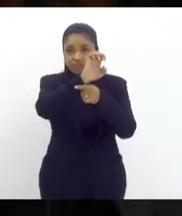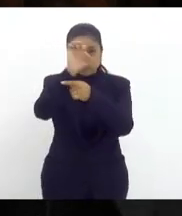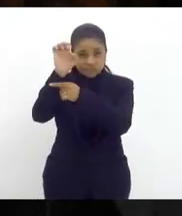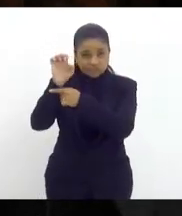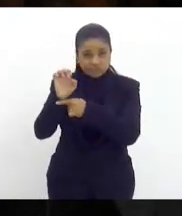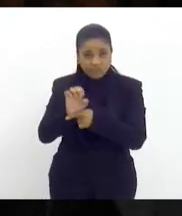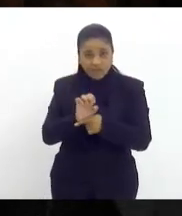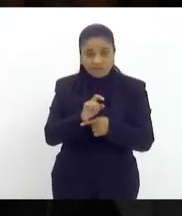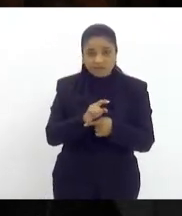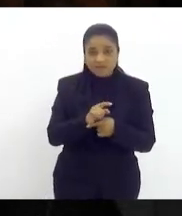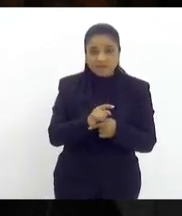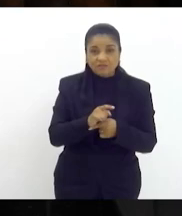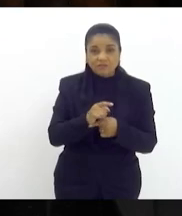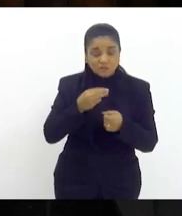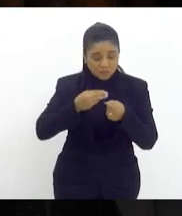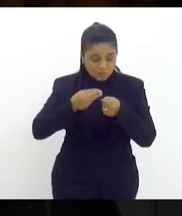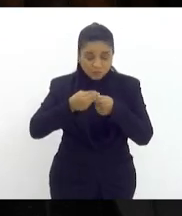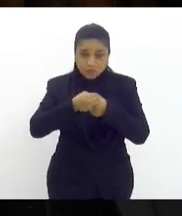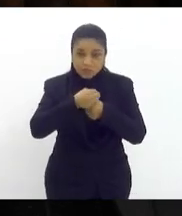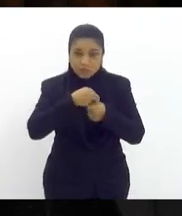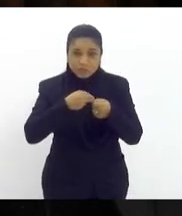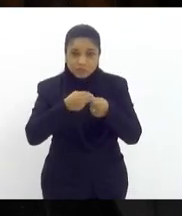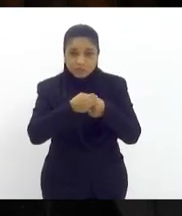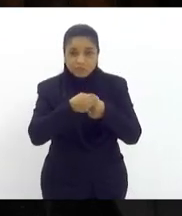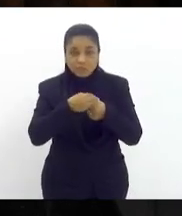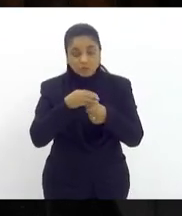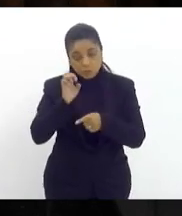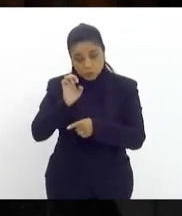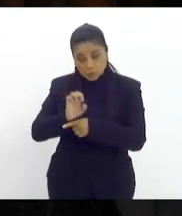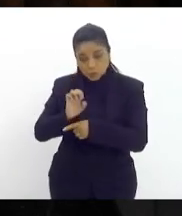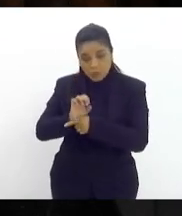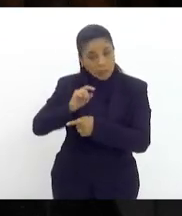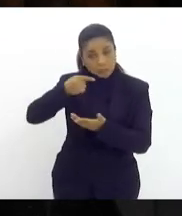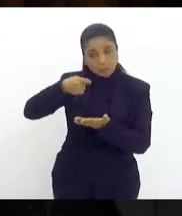municípios porque se o estado não cumpre